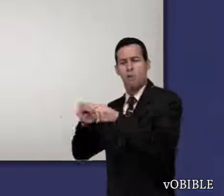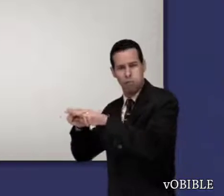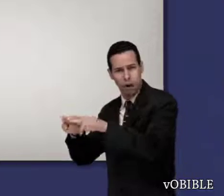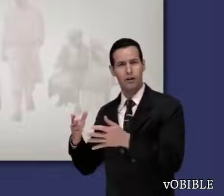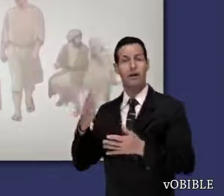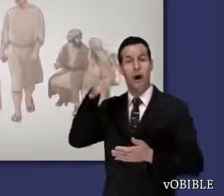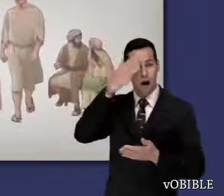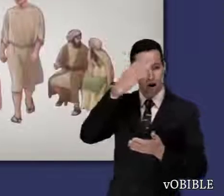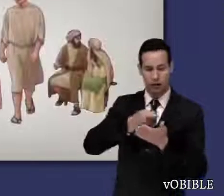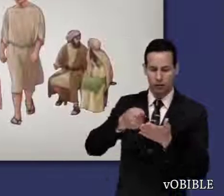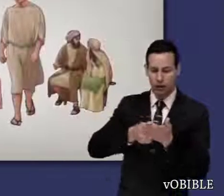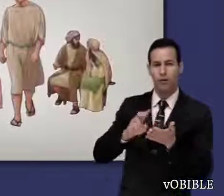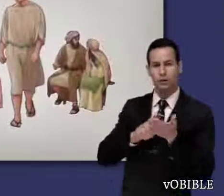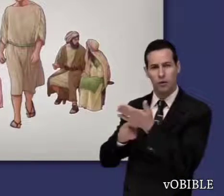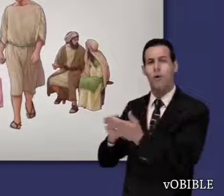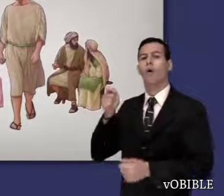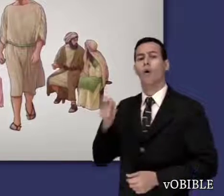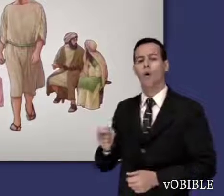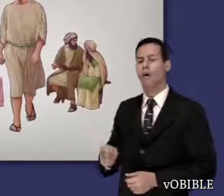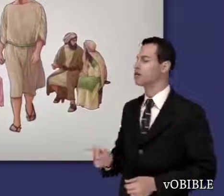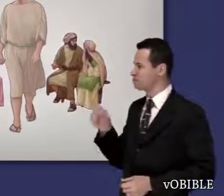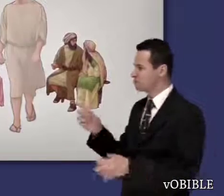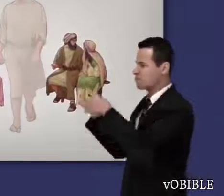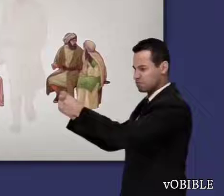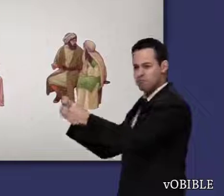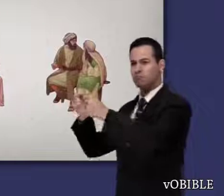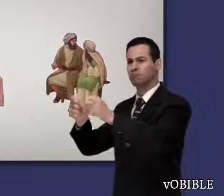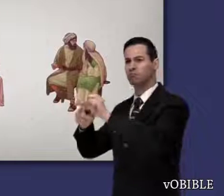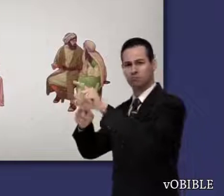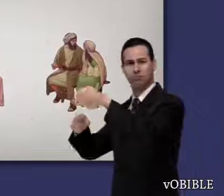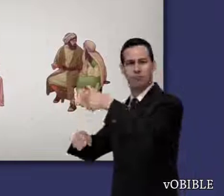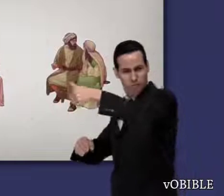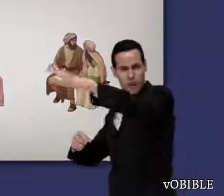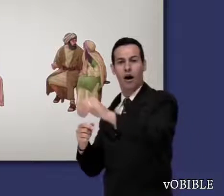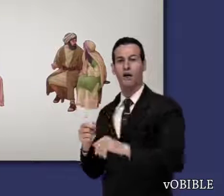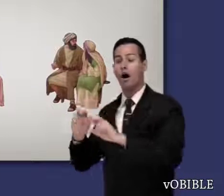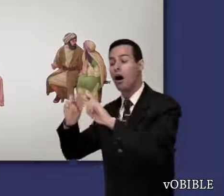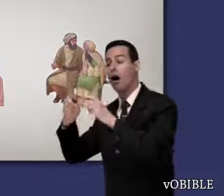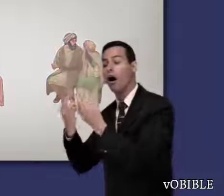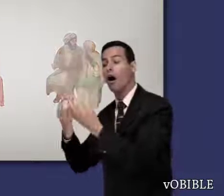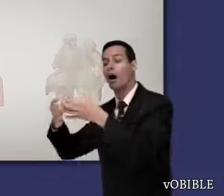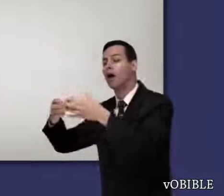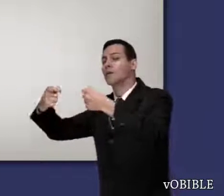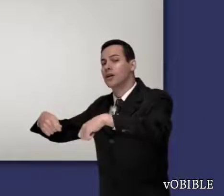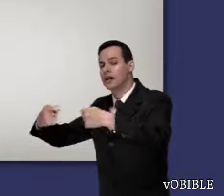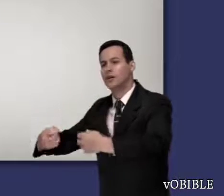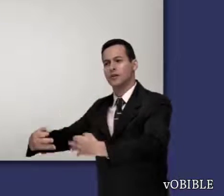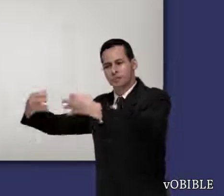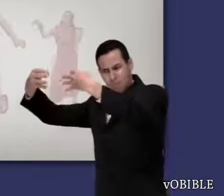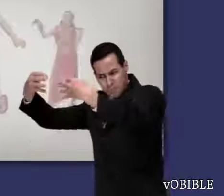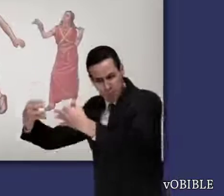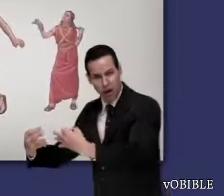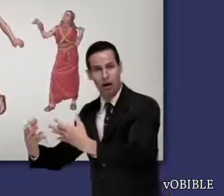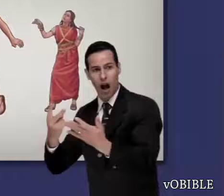está cometendo um pecado grave e não se arrepende. Ele precisa ser expulso para proteger a congregação. Os irmãos